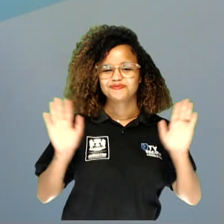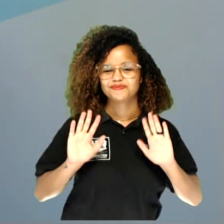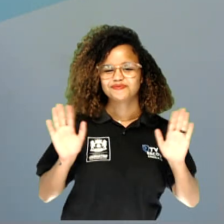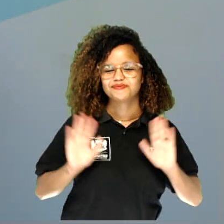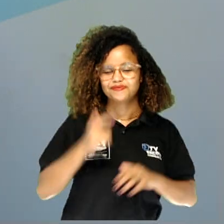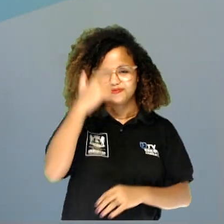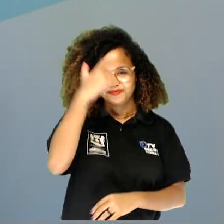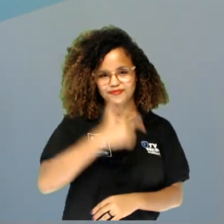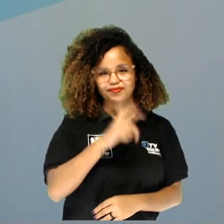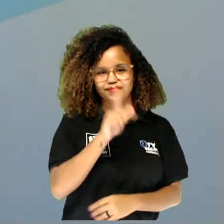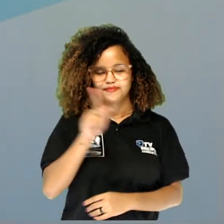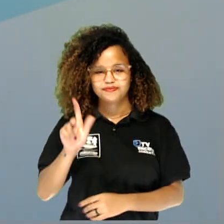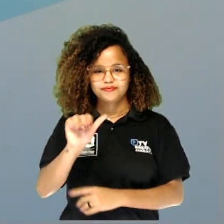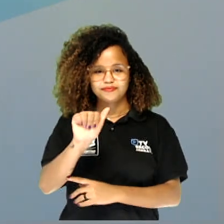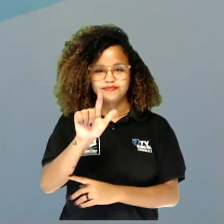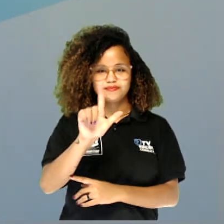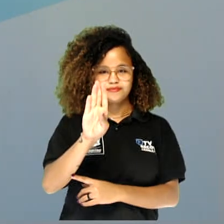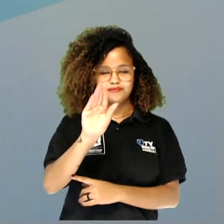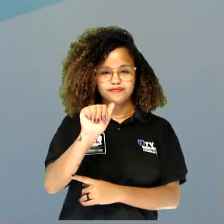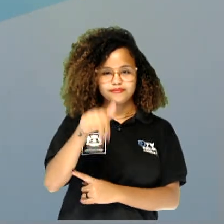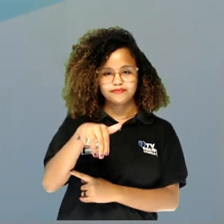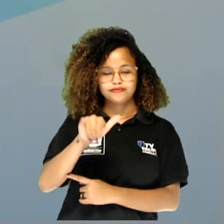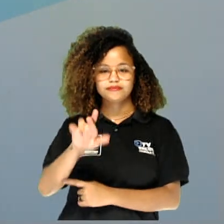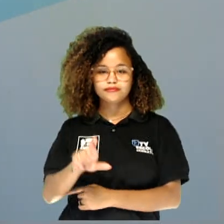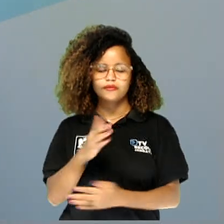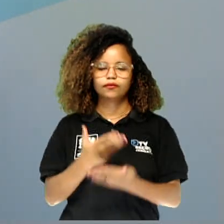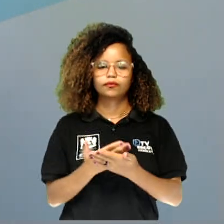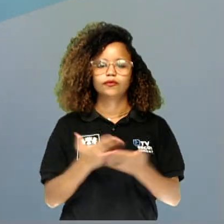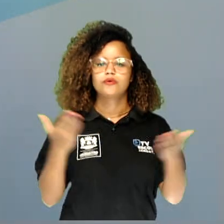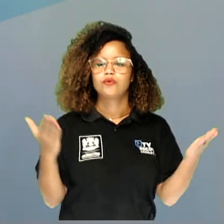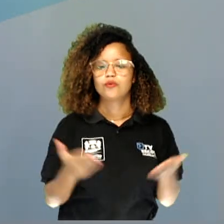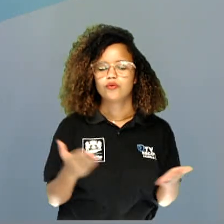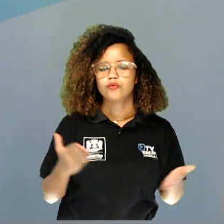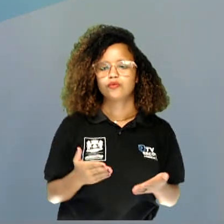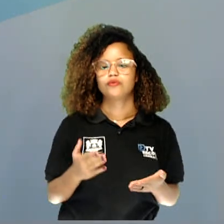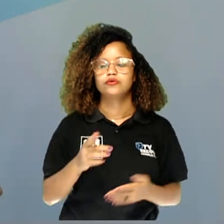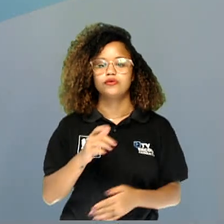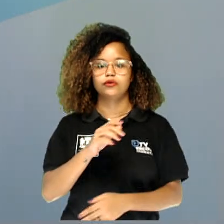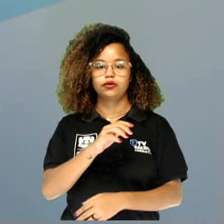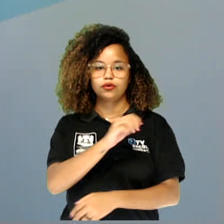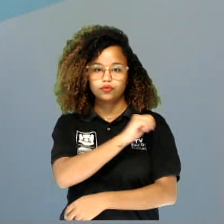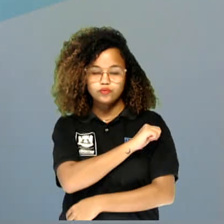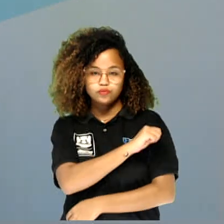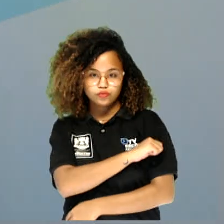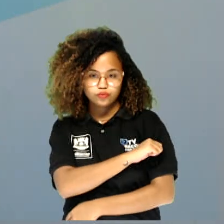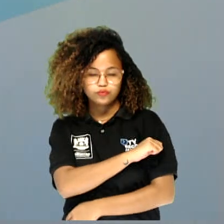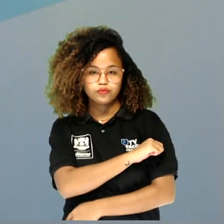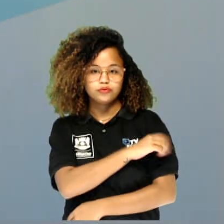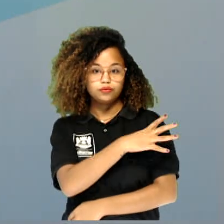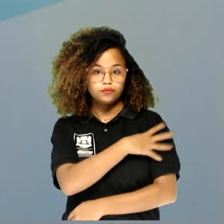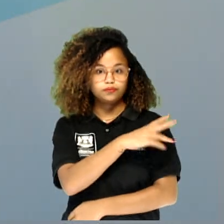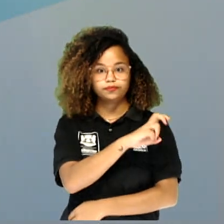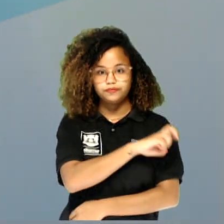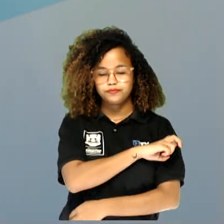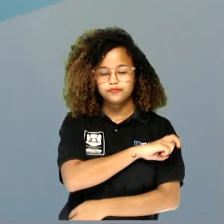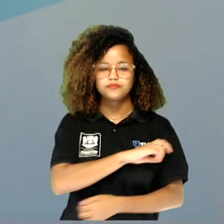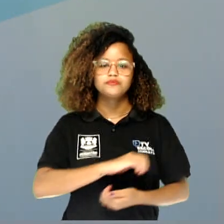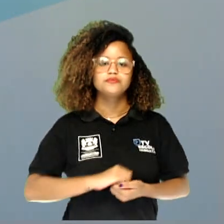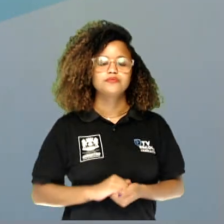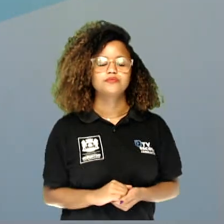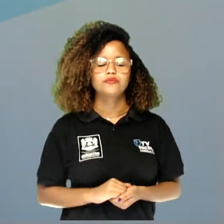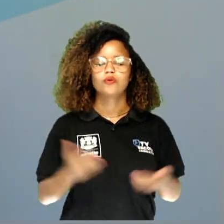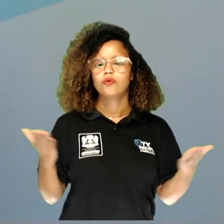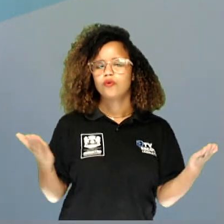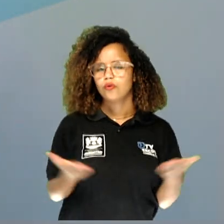Olá, eu sou a professora Albani e a nossa aula de hoje vai para as turmas do quarto e quinto anos.